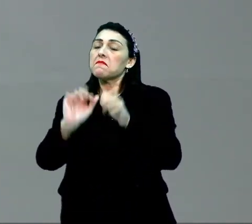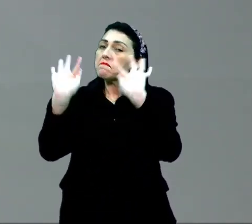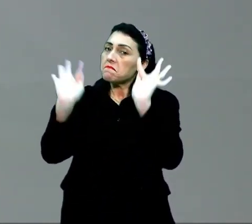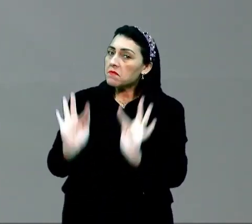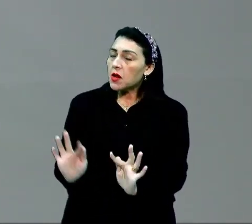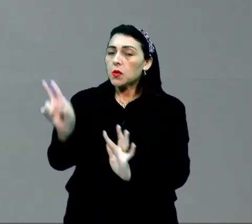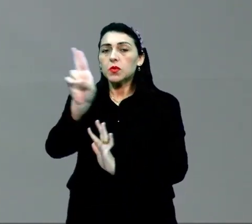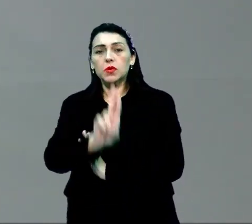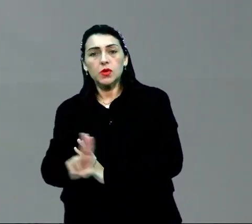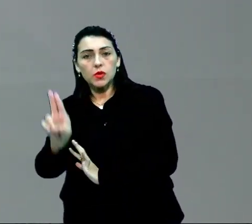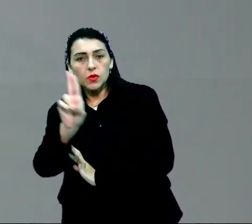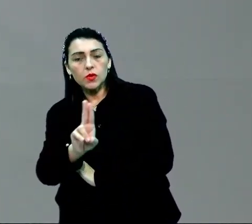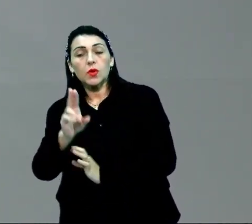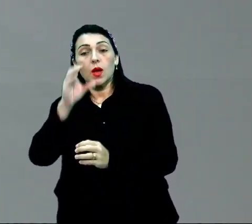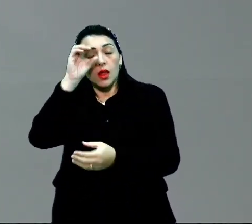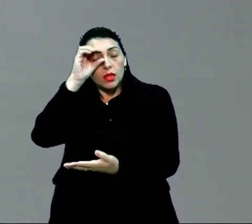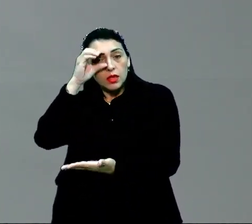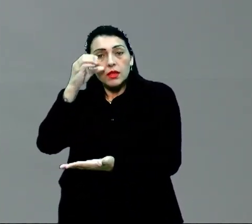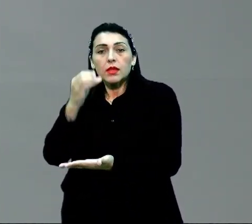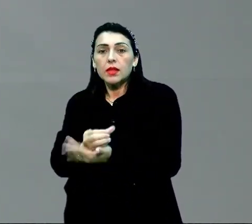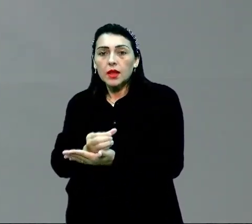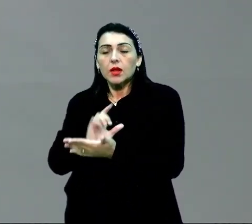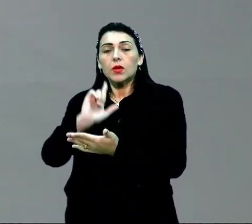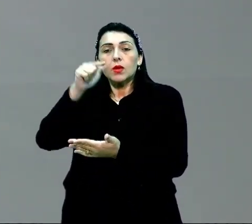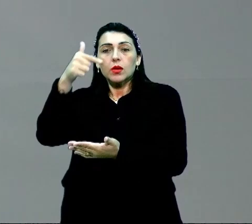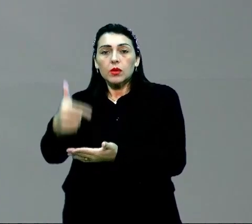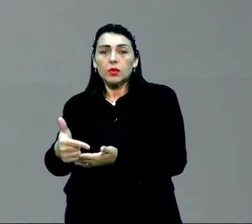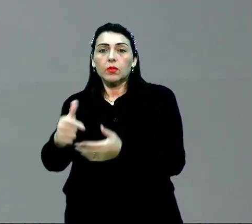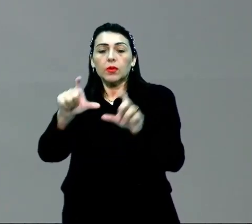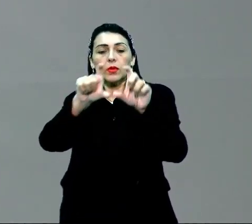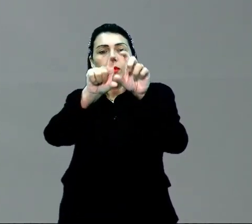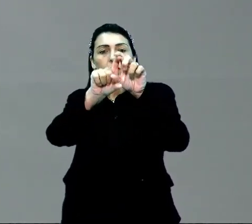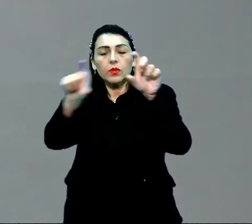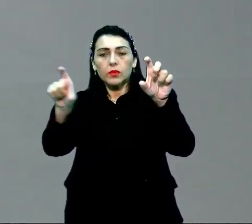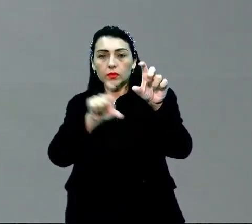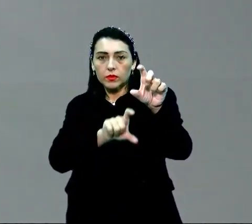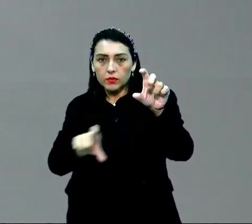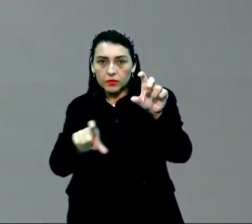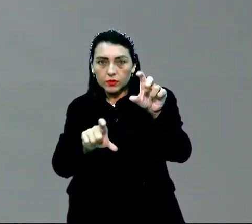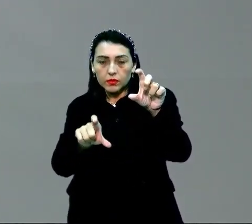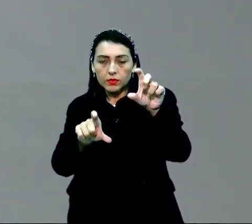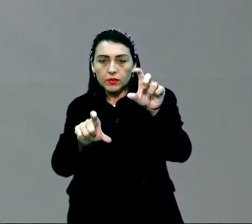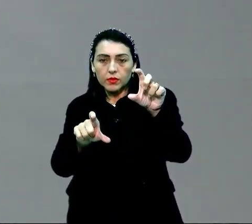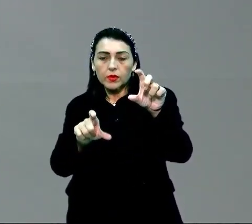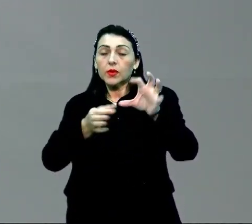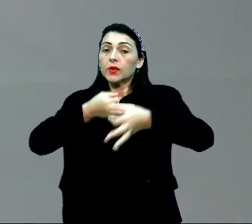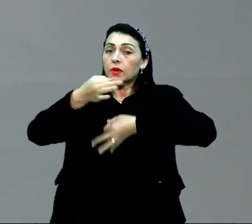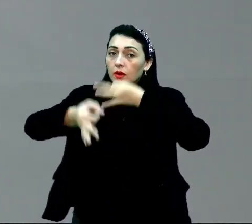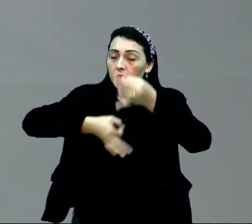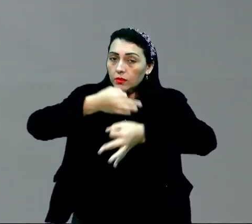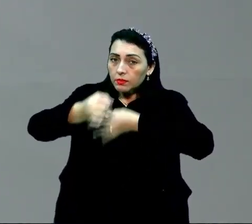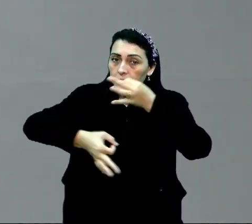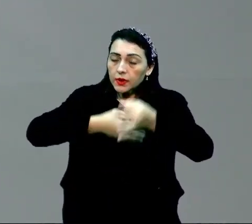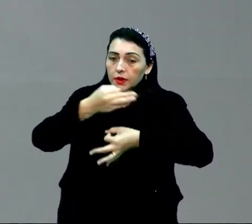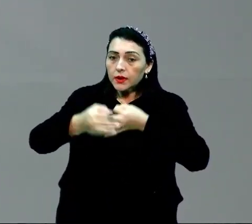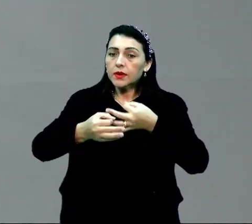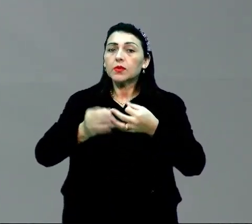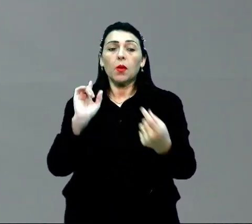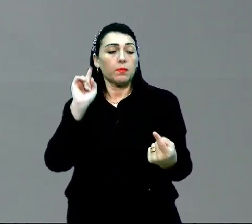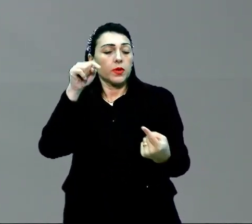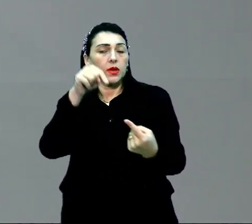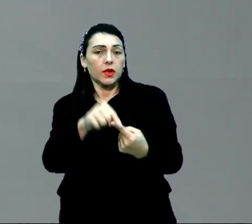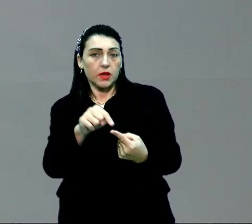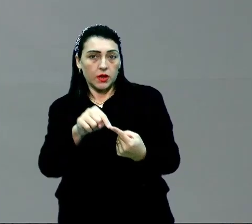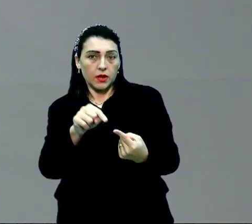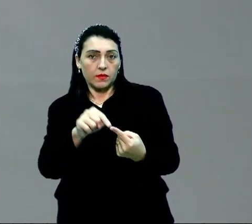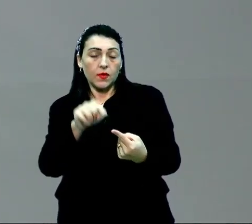feliz. Ela utilizou aí a tese. Os próximos 2 parágrafos, ela desenvolve os argumentos dela de forma bem